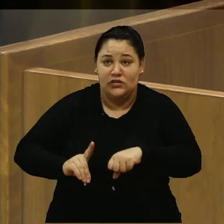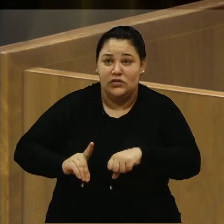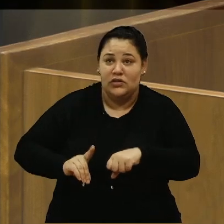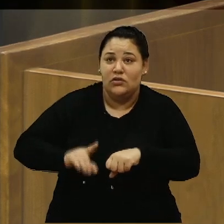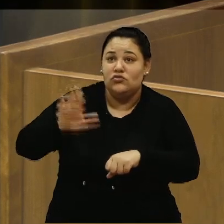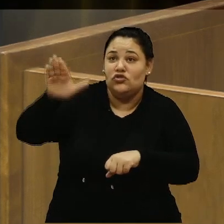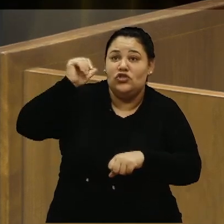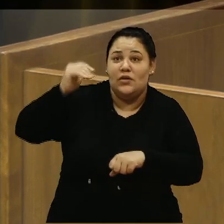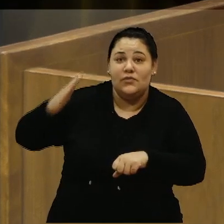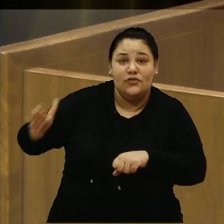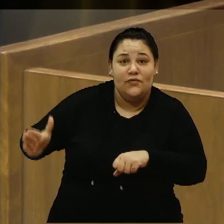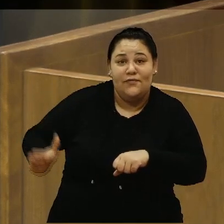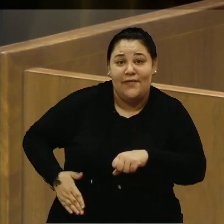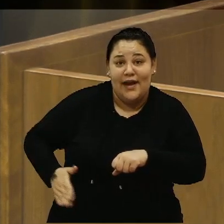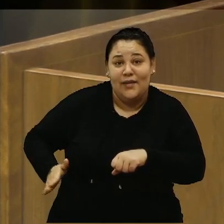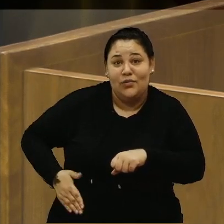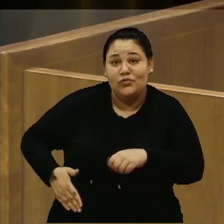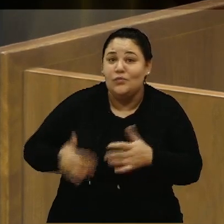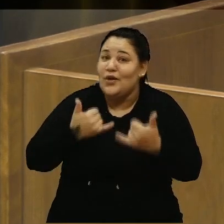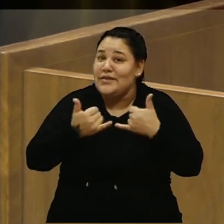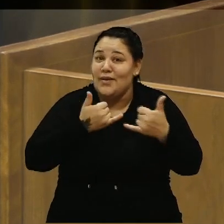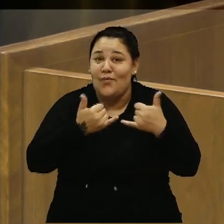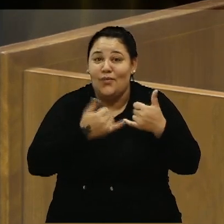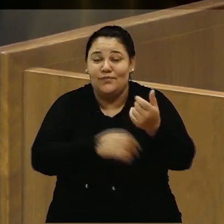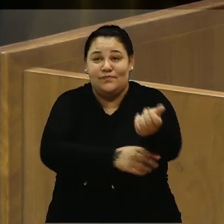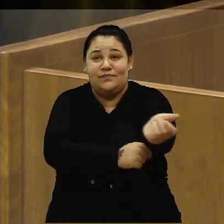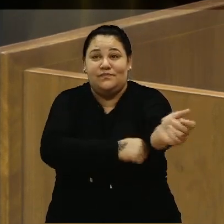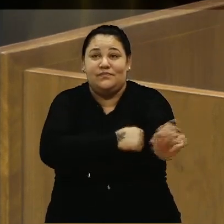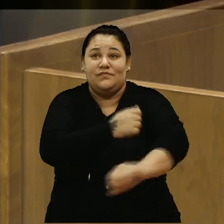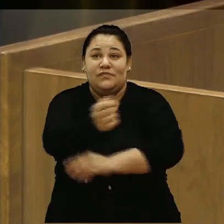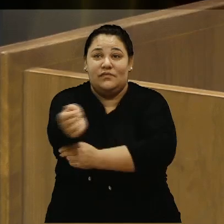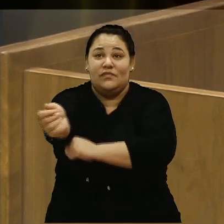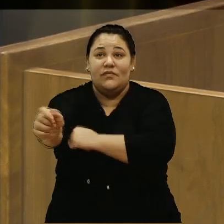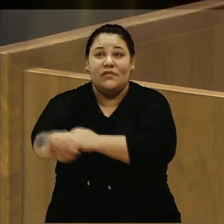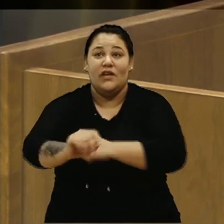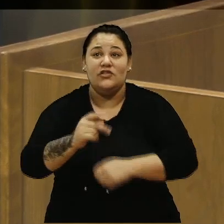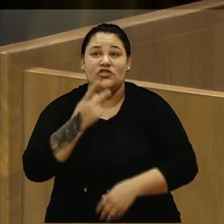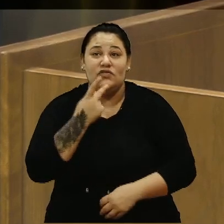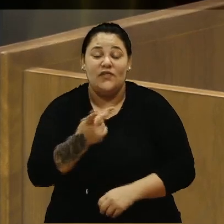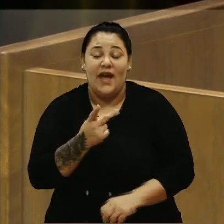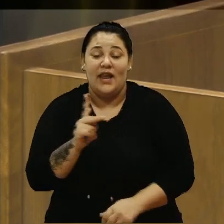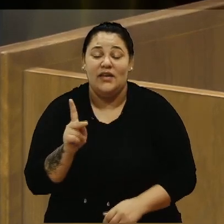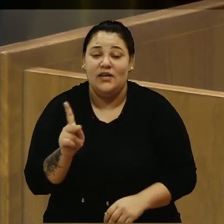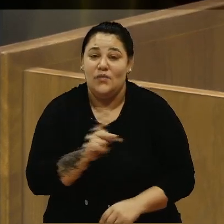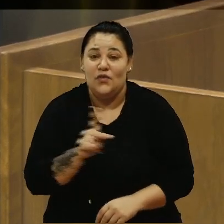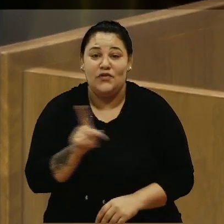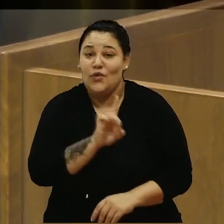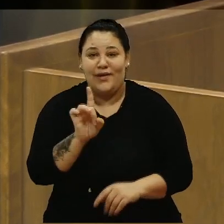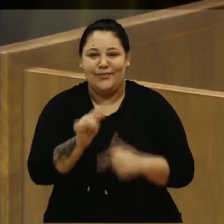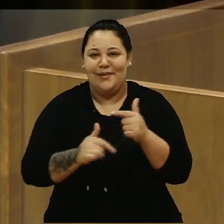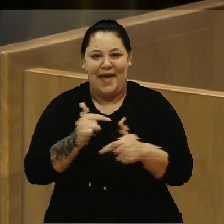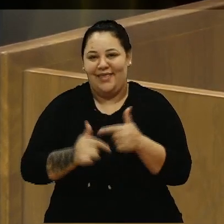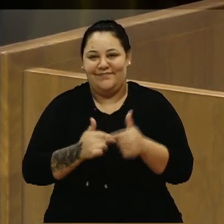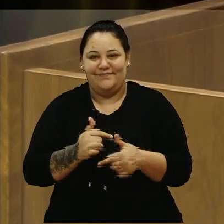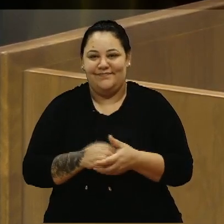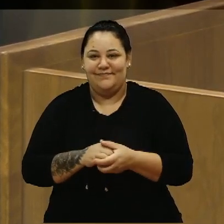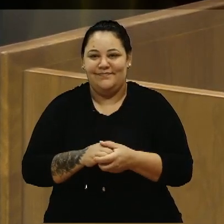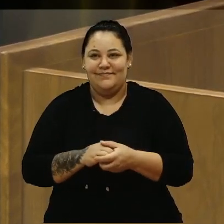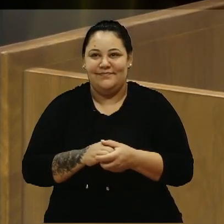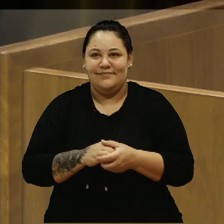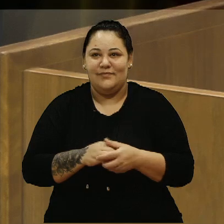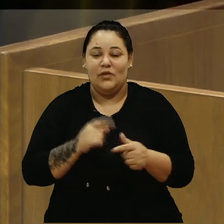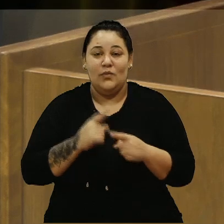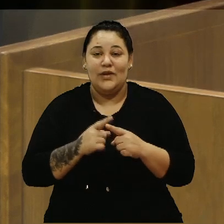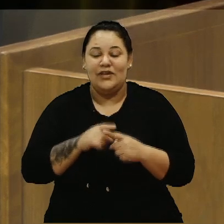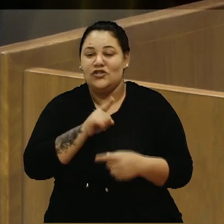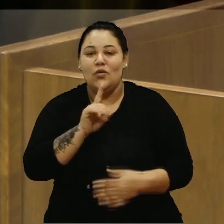vagabundos e vagabundas, por exemplo. A gente diz que que professor não trabalha, porque a gente desconhece